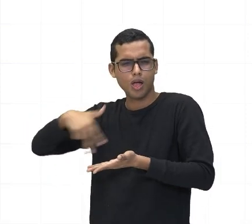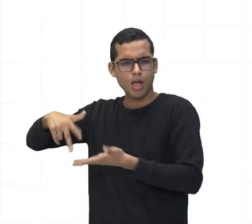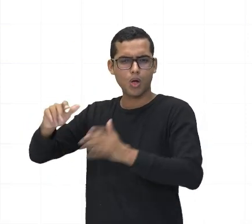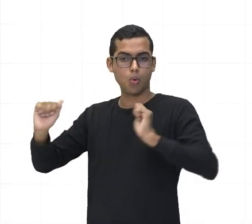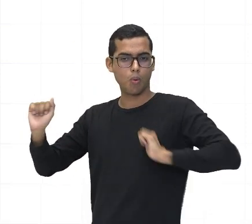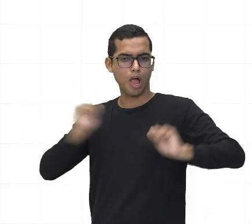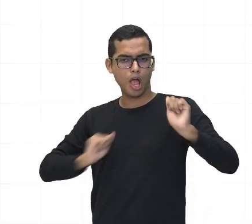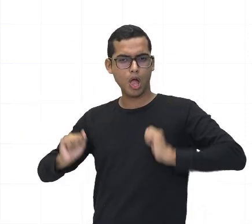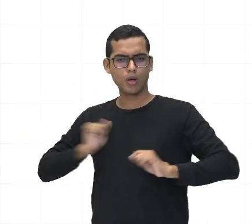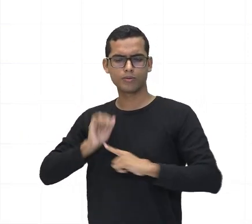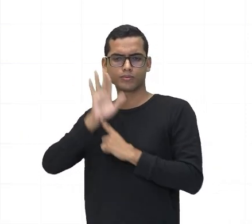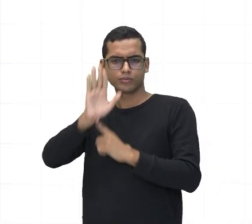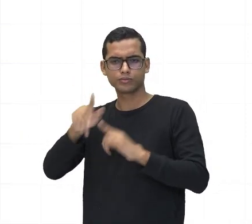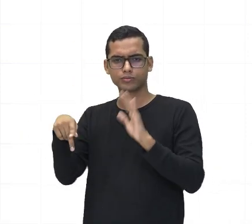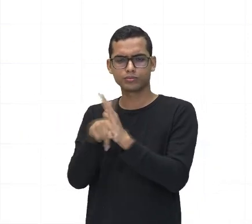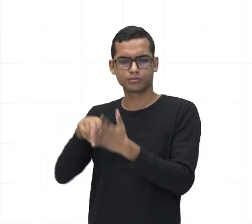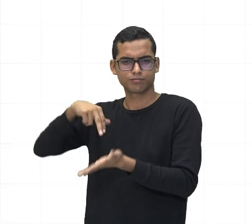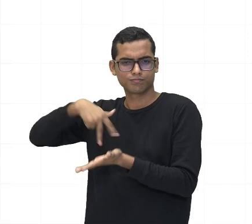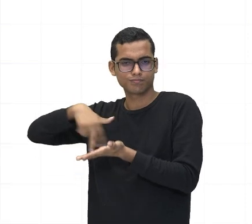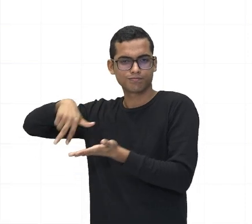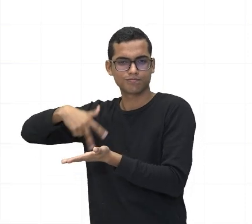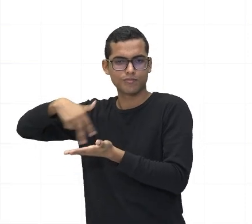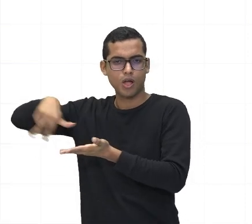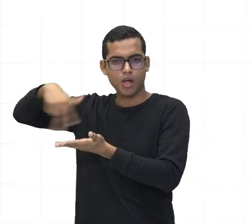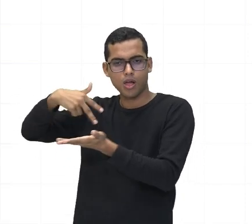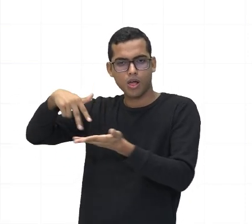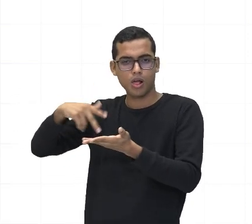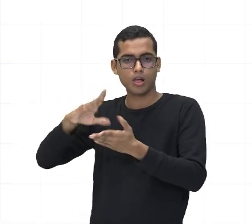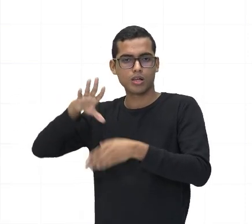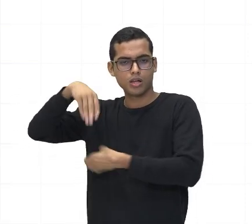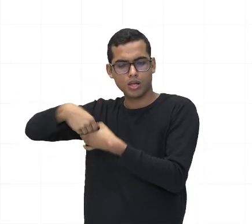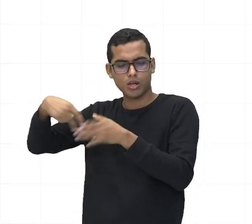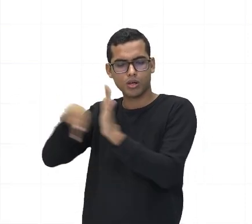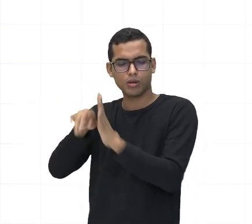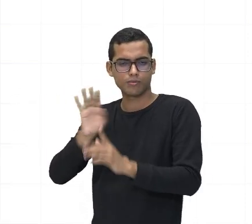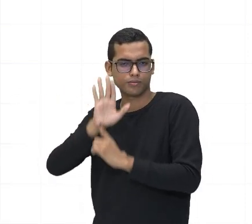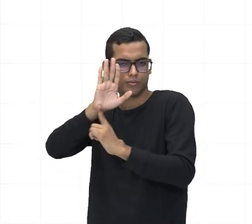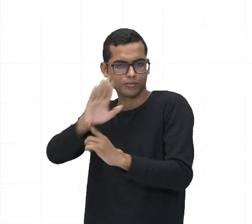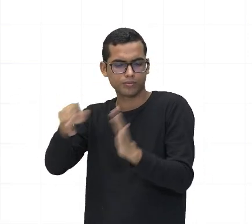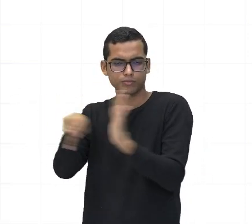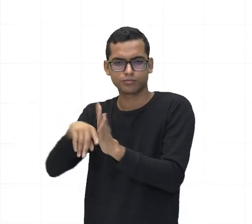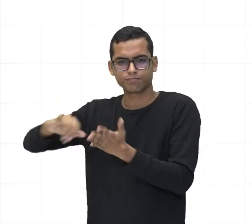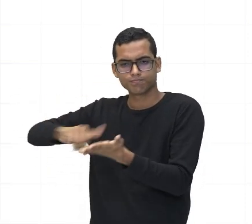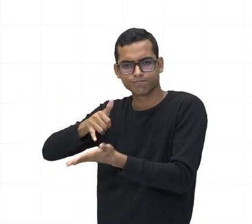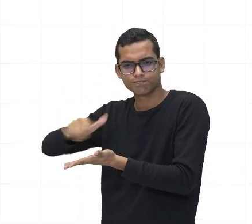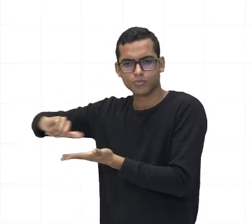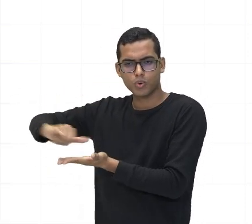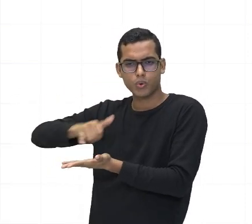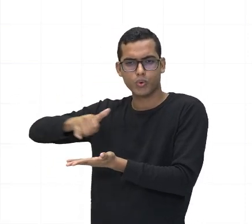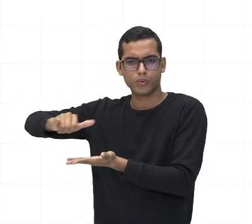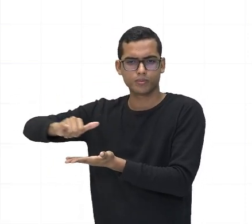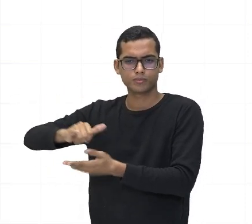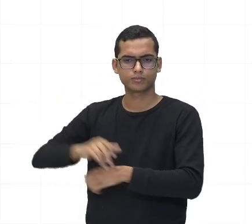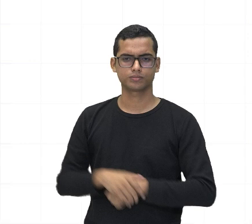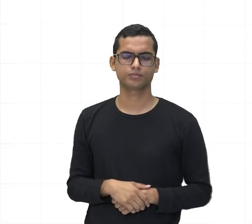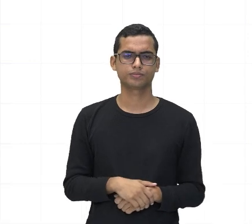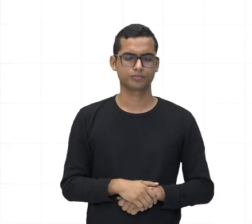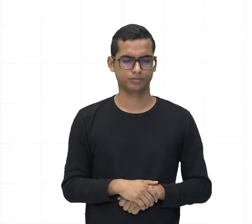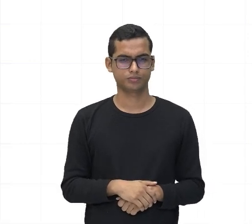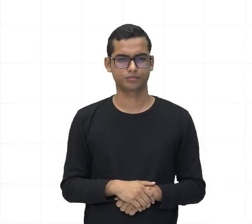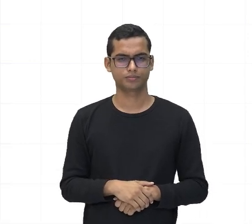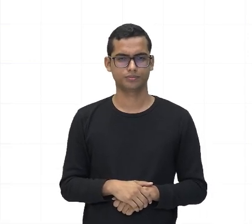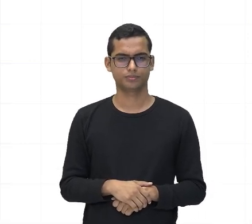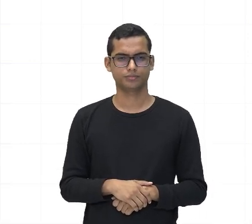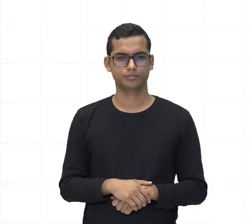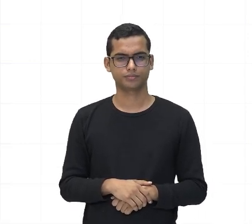né? Fazendo ali uma performance dentro da dinâmica ali da apresentação dos bois-bumbás, né? Mas, na